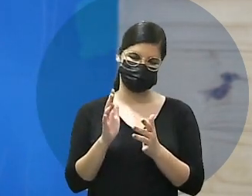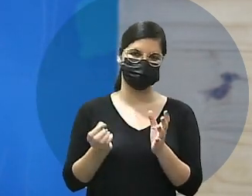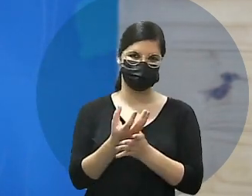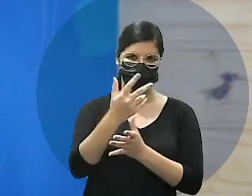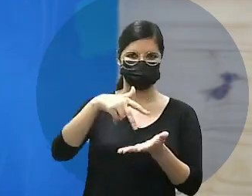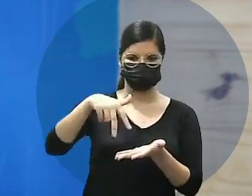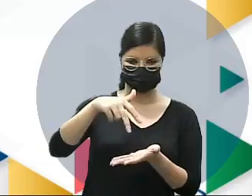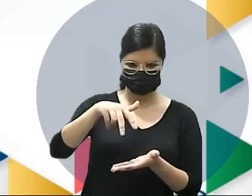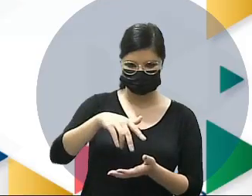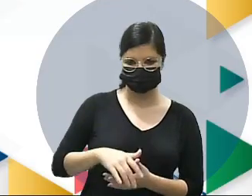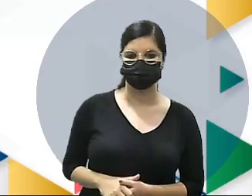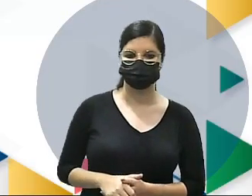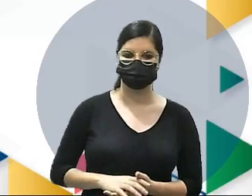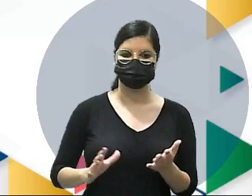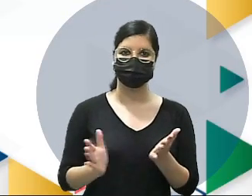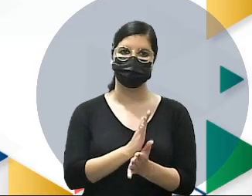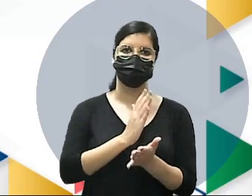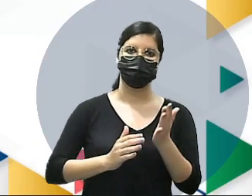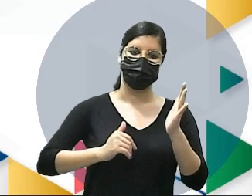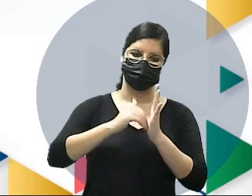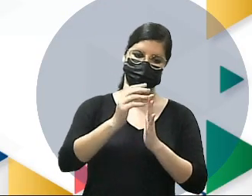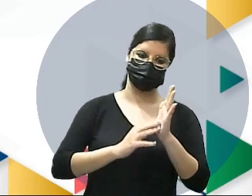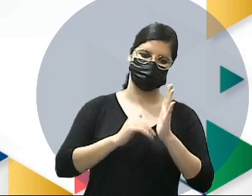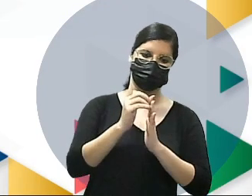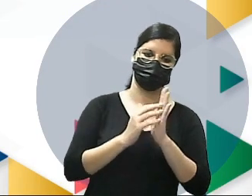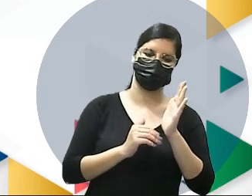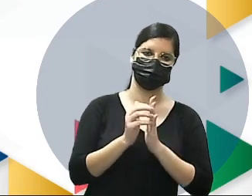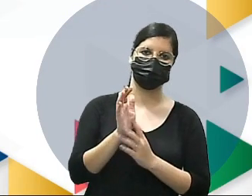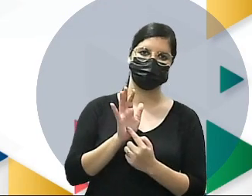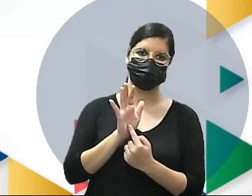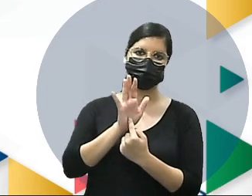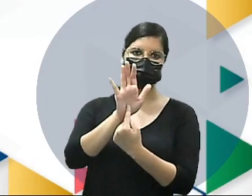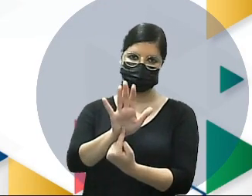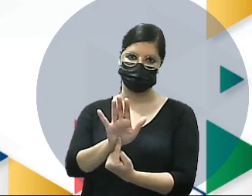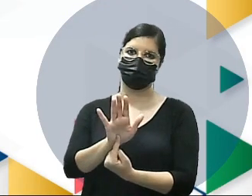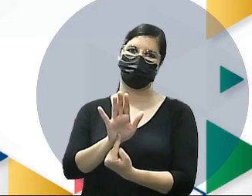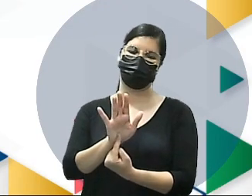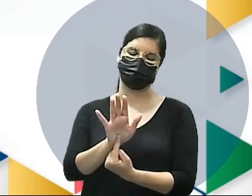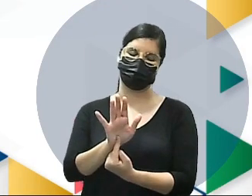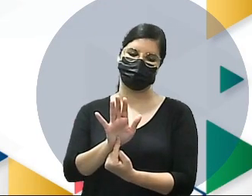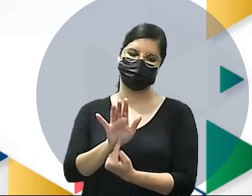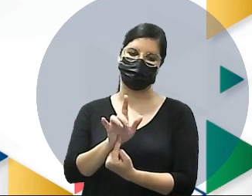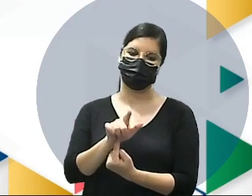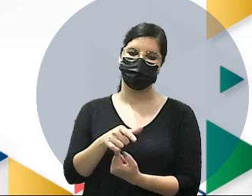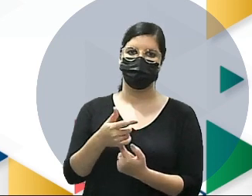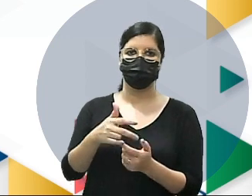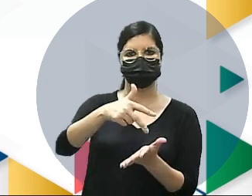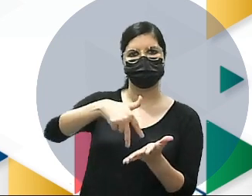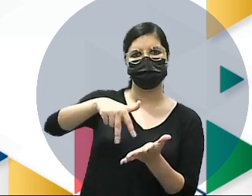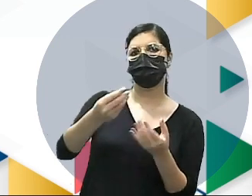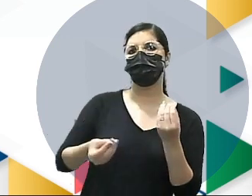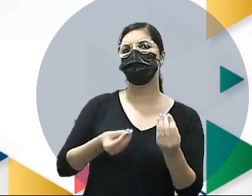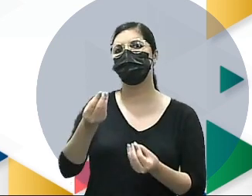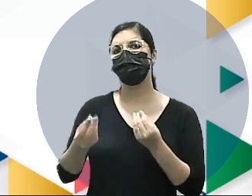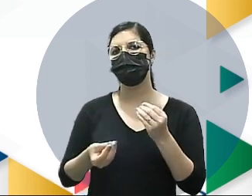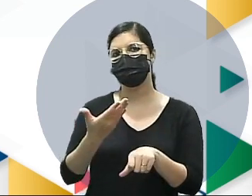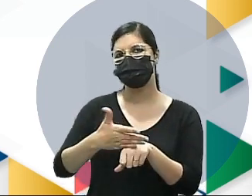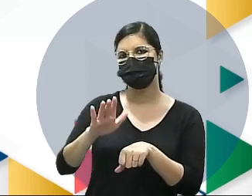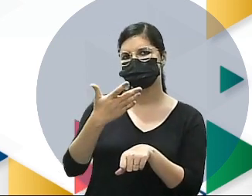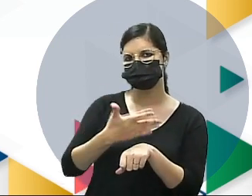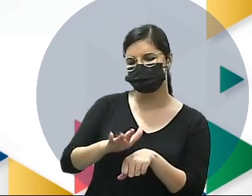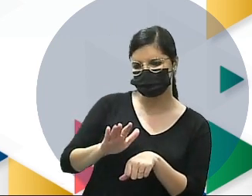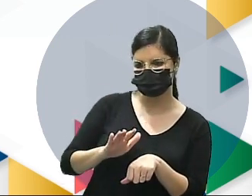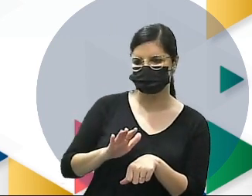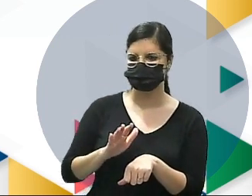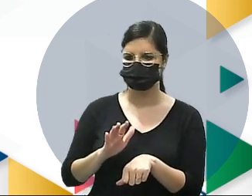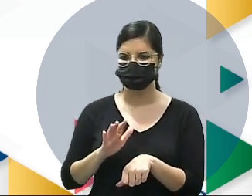dança tá então algumas pinturas automatrons para vocês ela já demonstram né como uma dança era praticada Então vocês vem